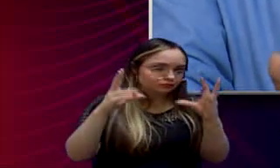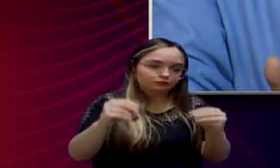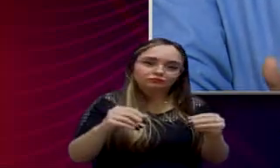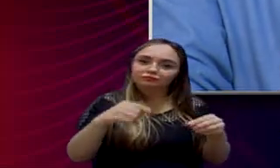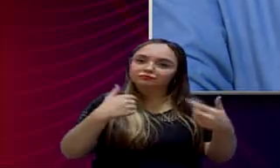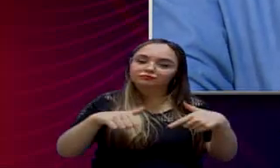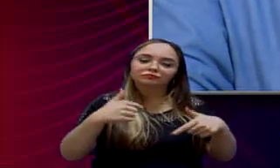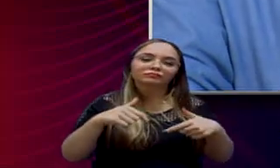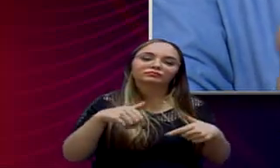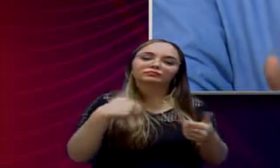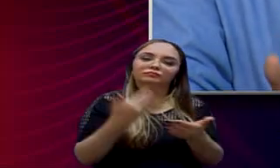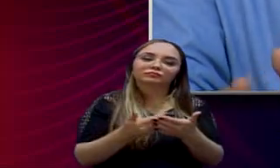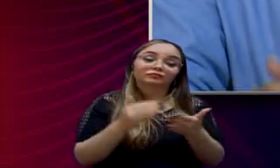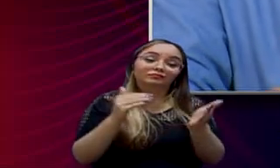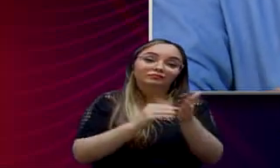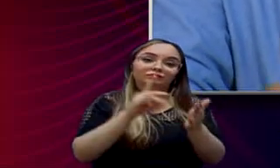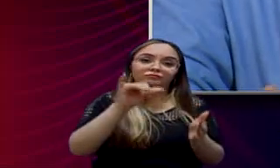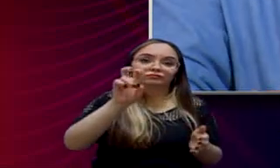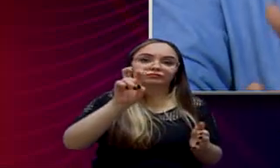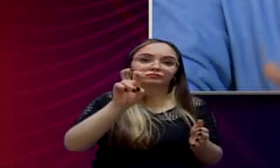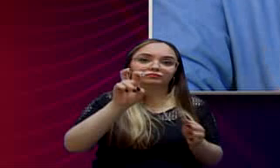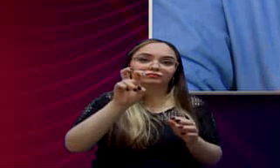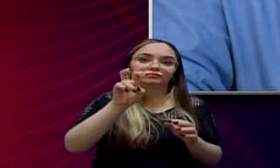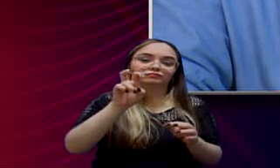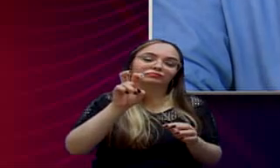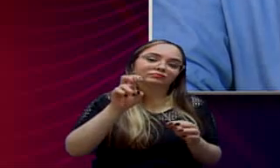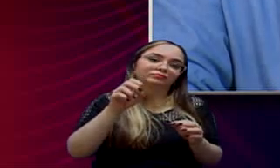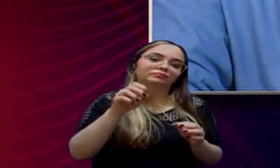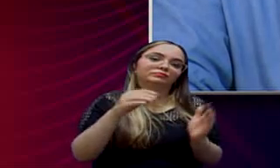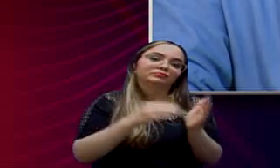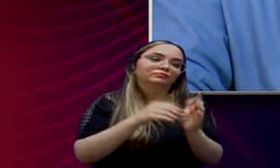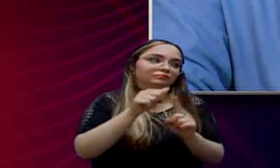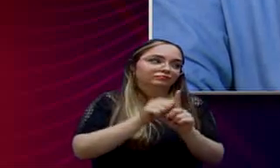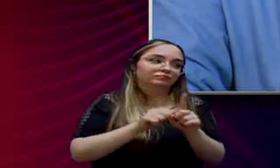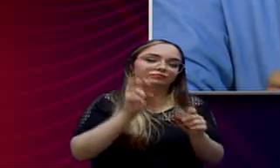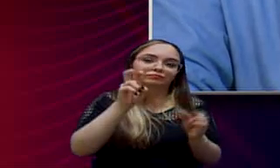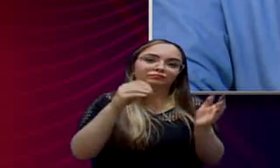prestadores até o quinto dia útil de todo mês